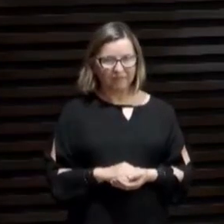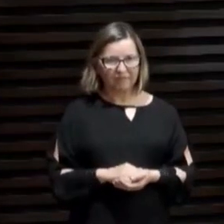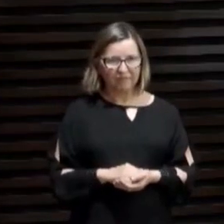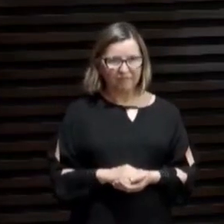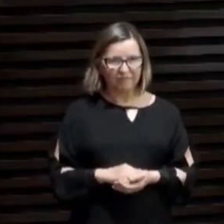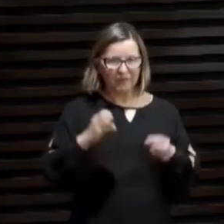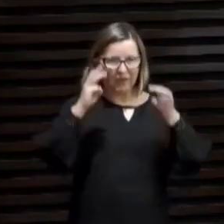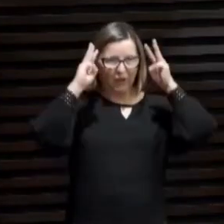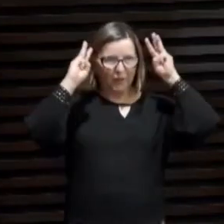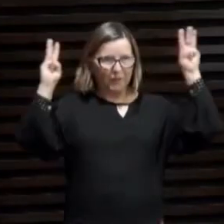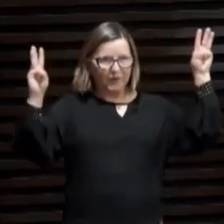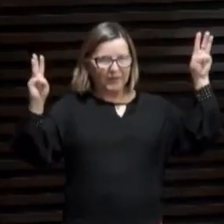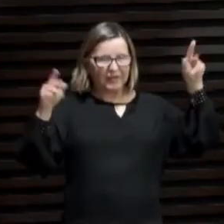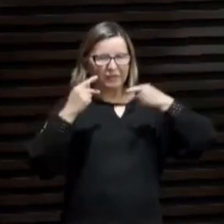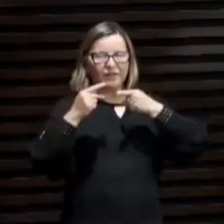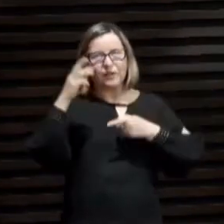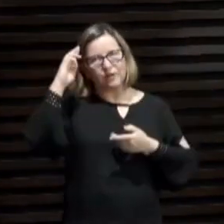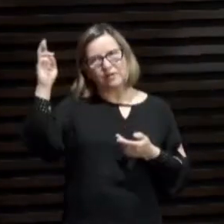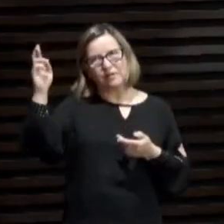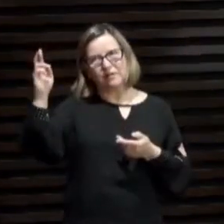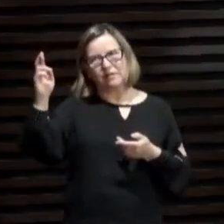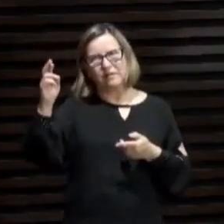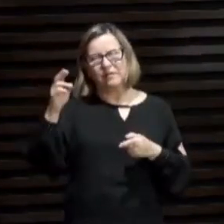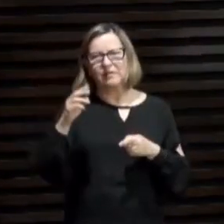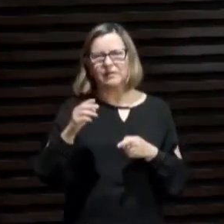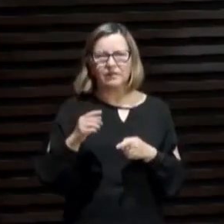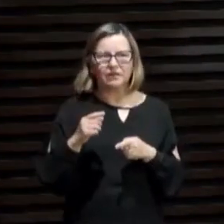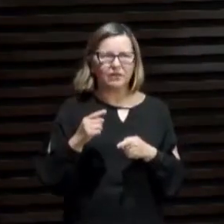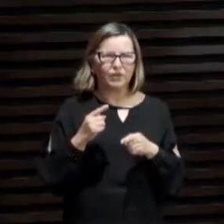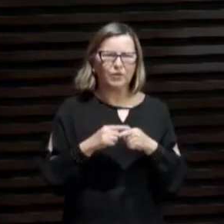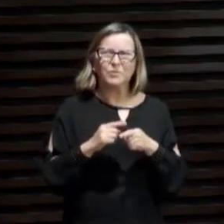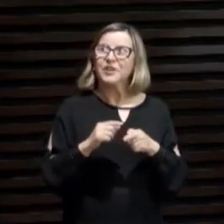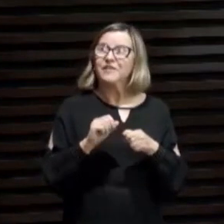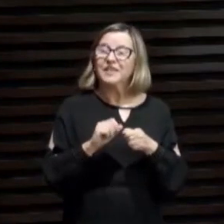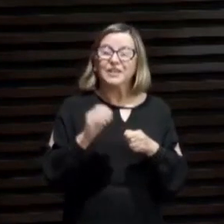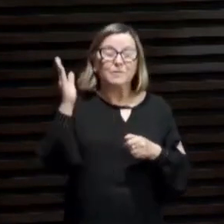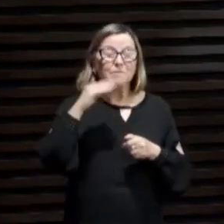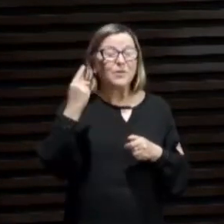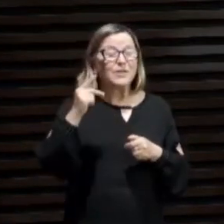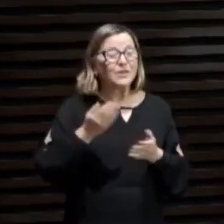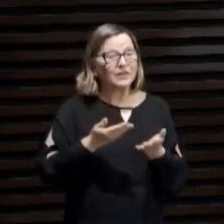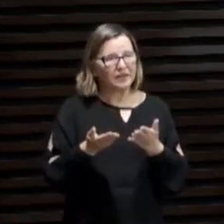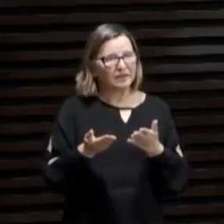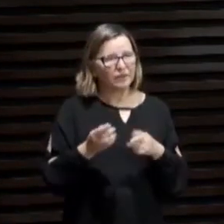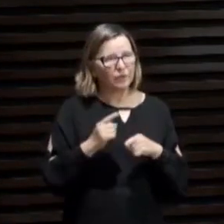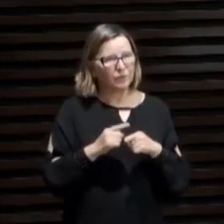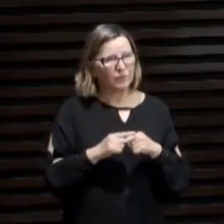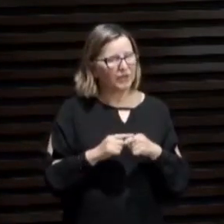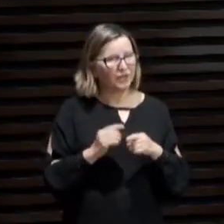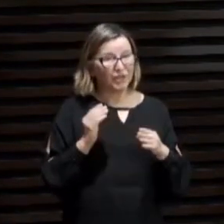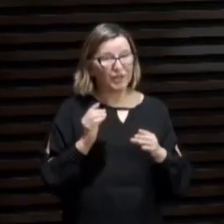Disse Moisés ao Senhor: por que fizeste mal ao teu servo? E por que não achei favor aos teus